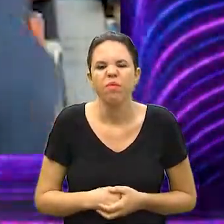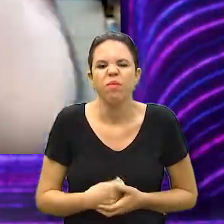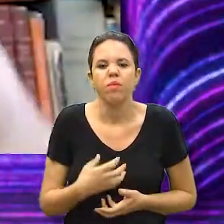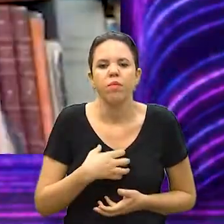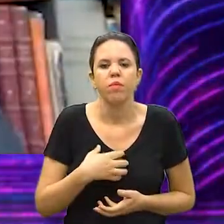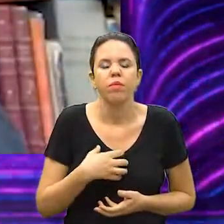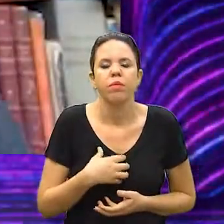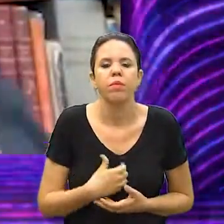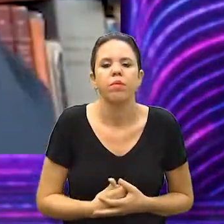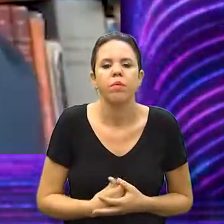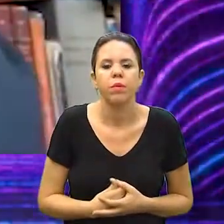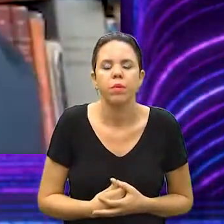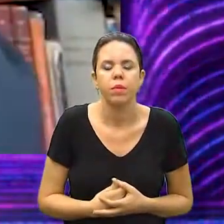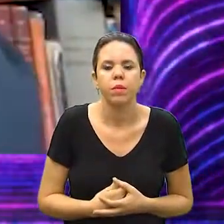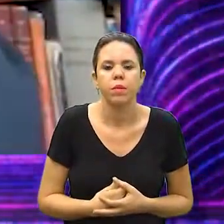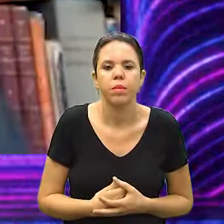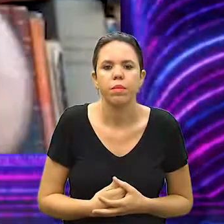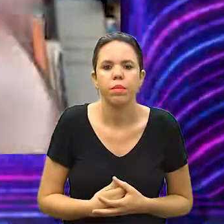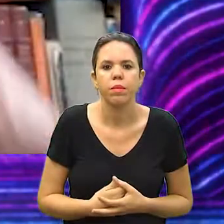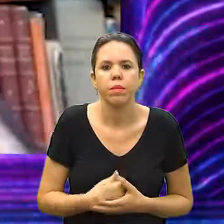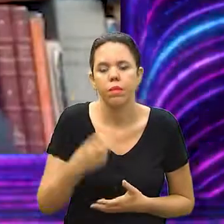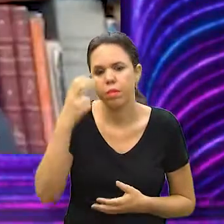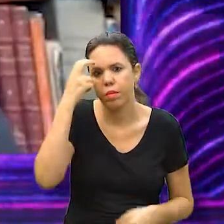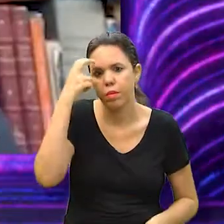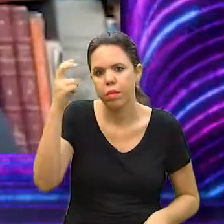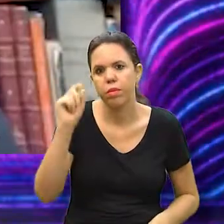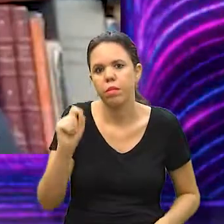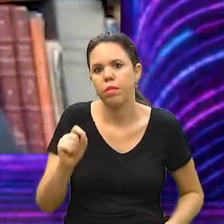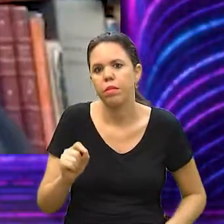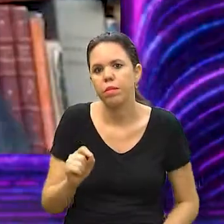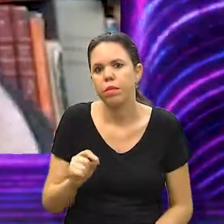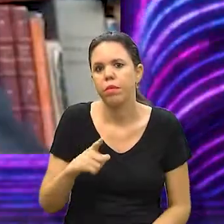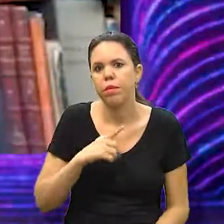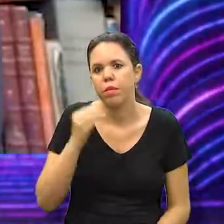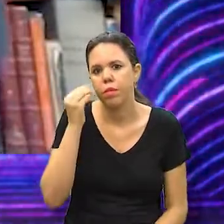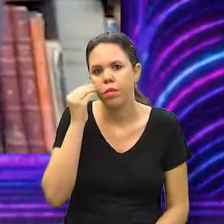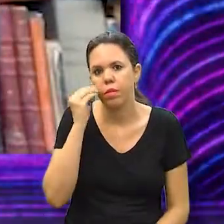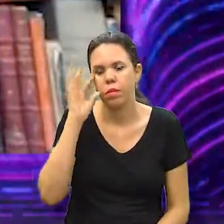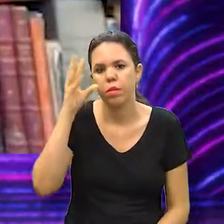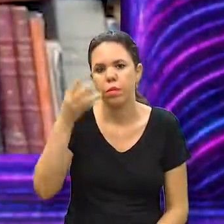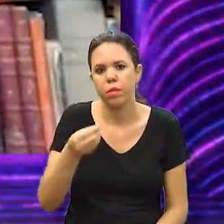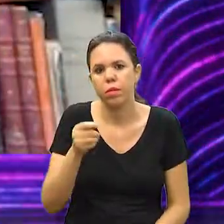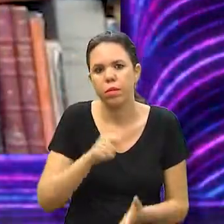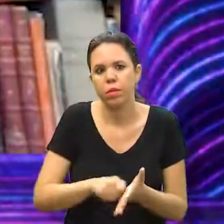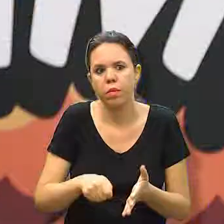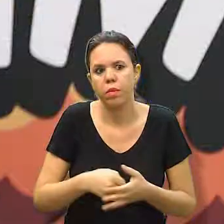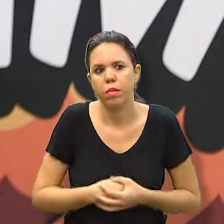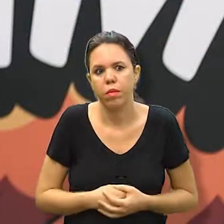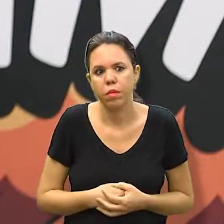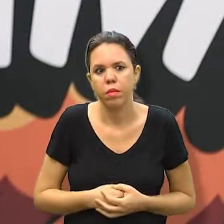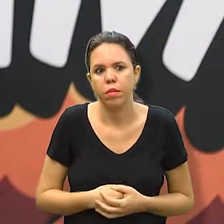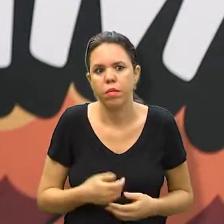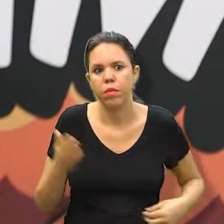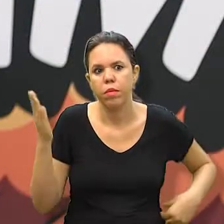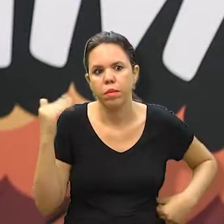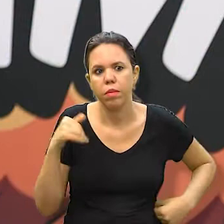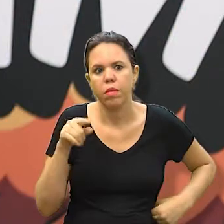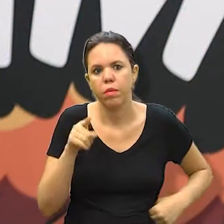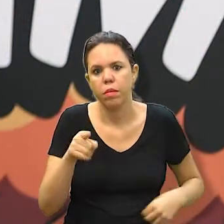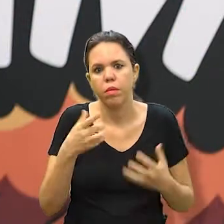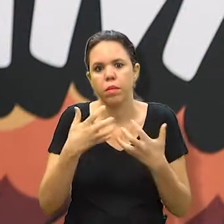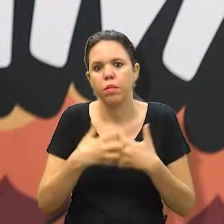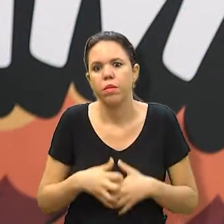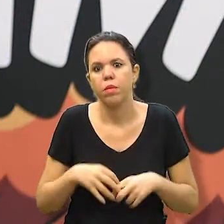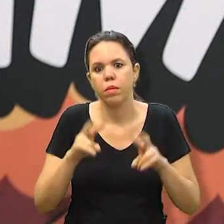no sentimento e no intelecto de quem está tentando compreender o que está sendo escrito. Agora eu quero saber a